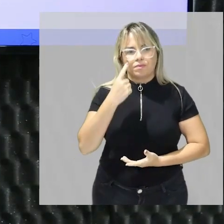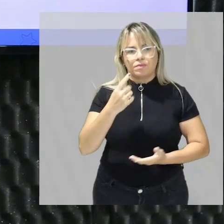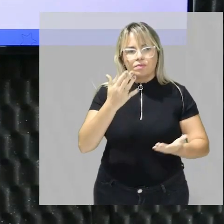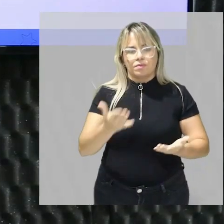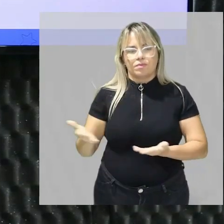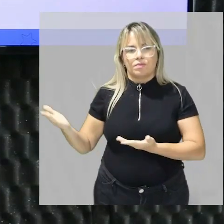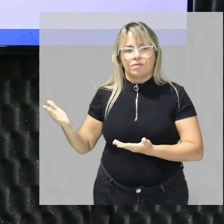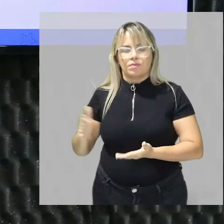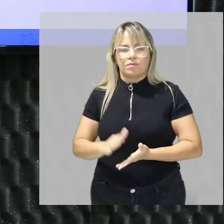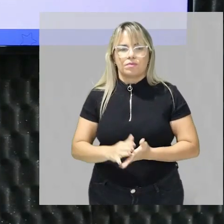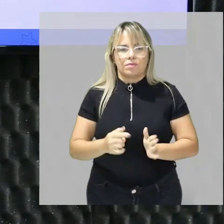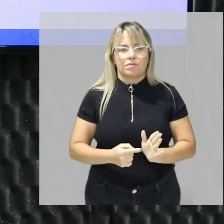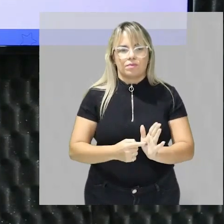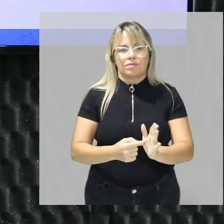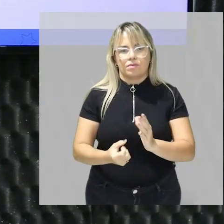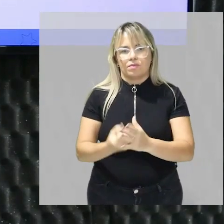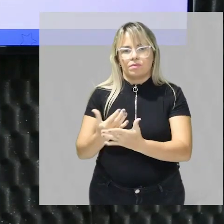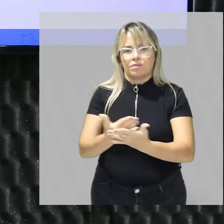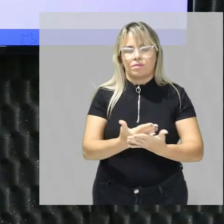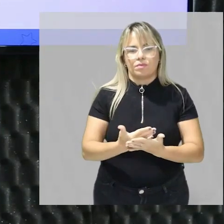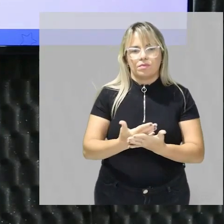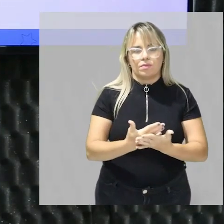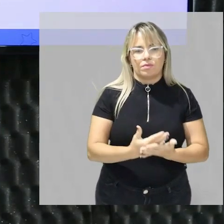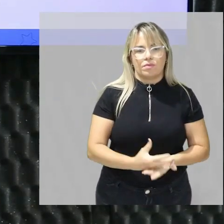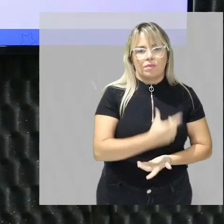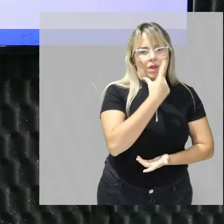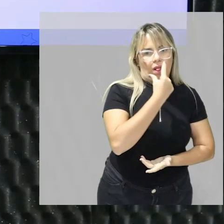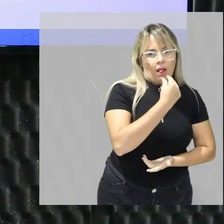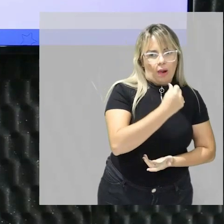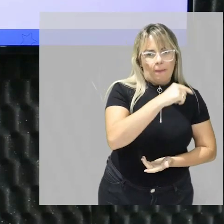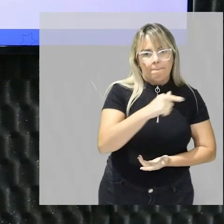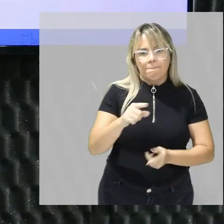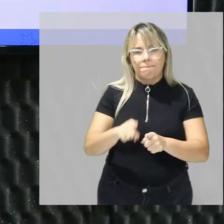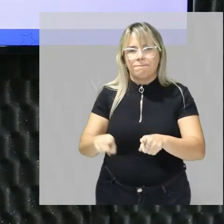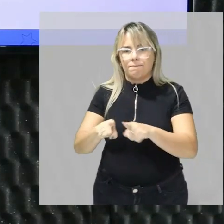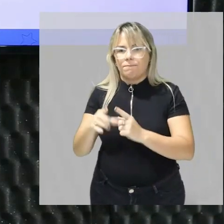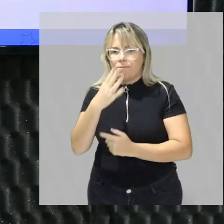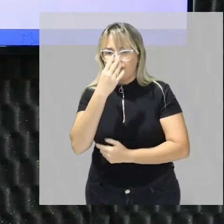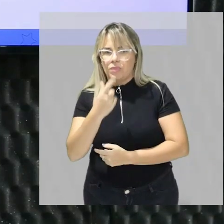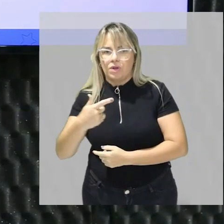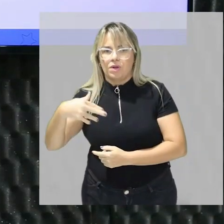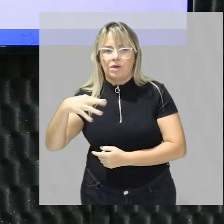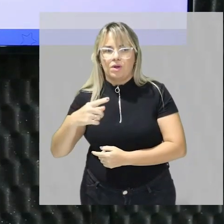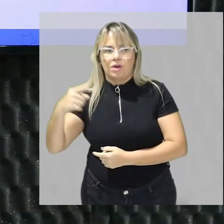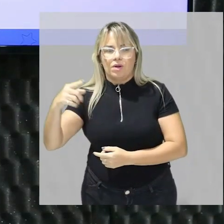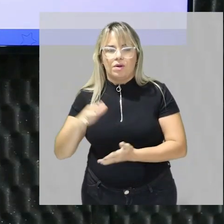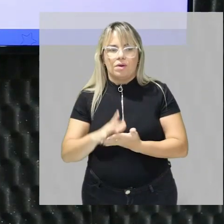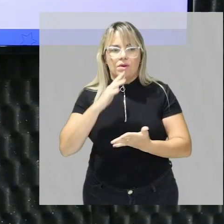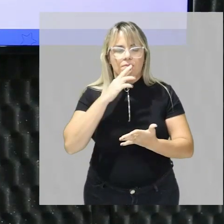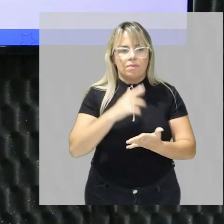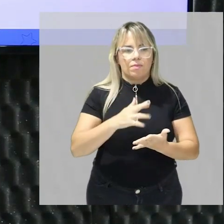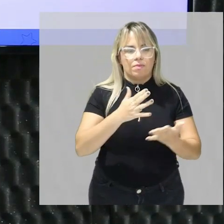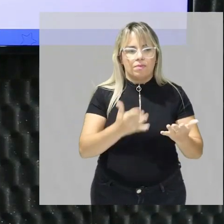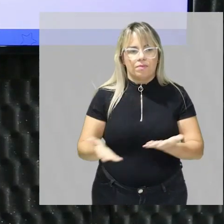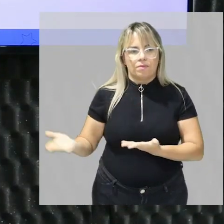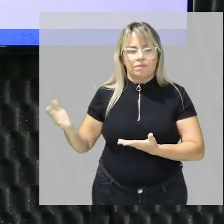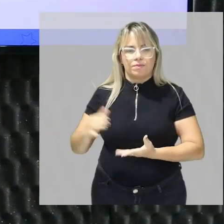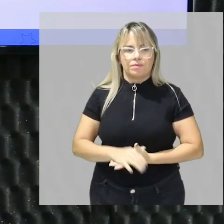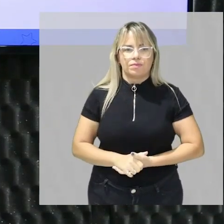os parâmetros ecológicos do tamanduá-bandeira e do lobo-guará para responder as questões. São